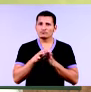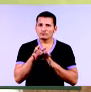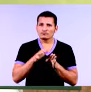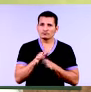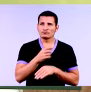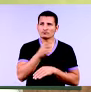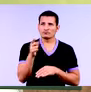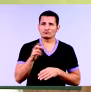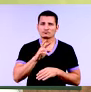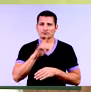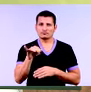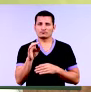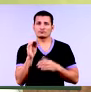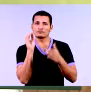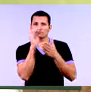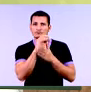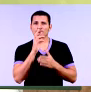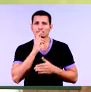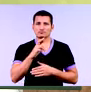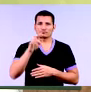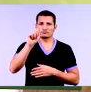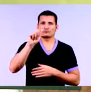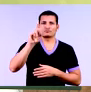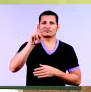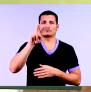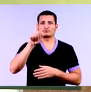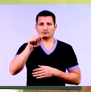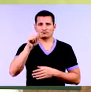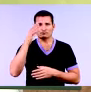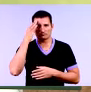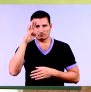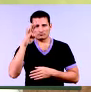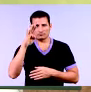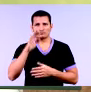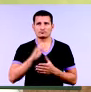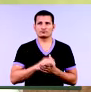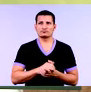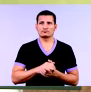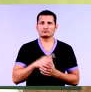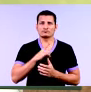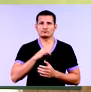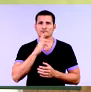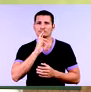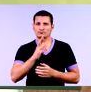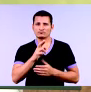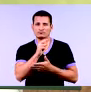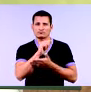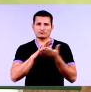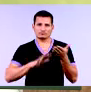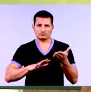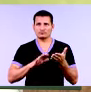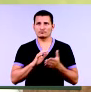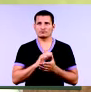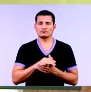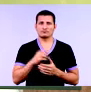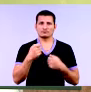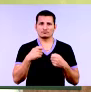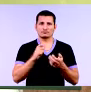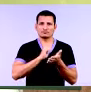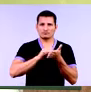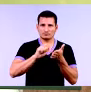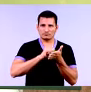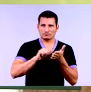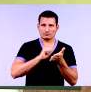gente vai disponibilizar essas respostas no ambiente virtual, principalmente essa que envolve um resultado textual, né, que a gente tem que escrever, e